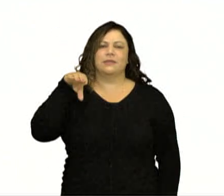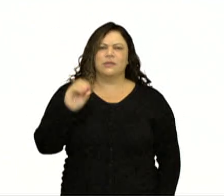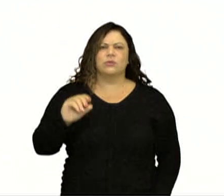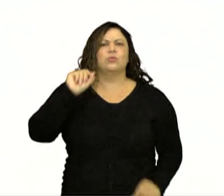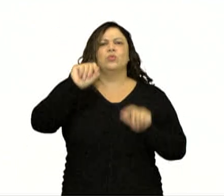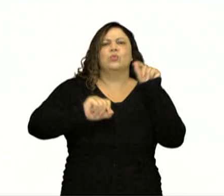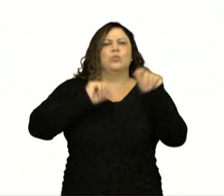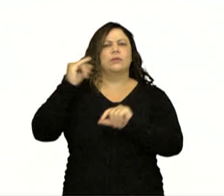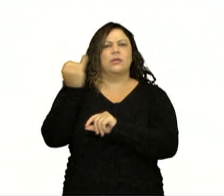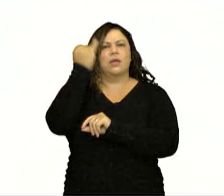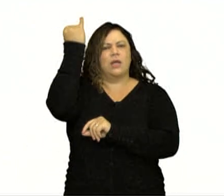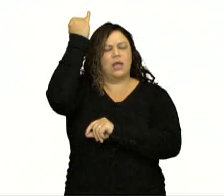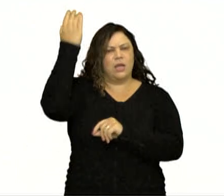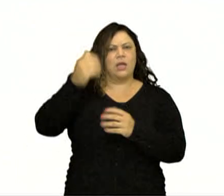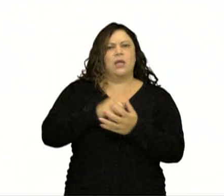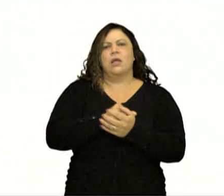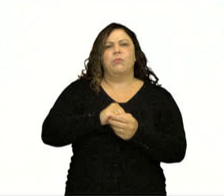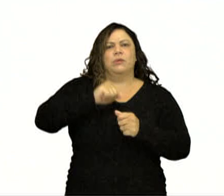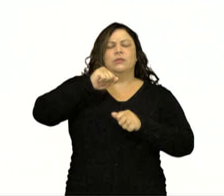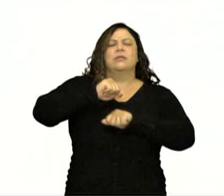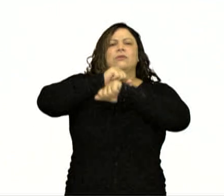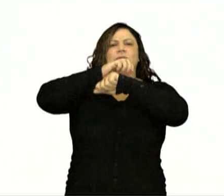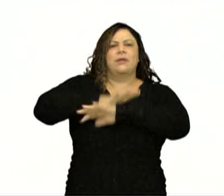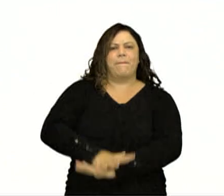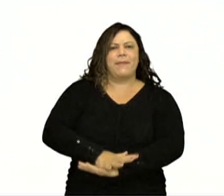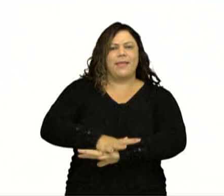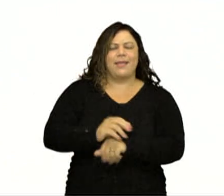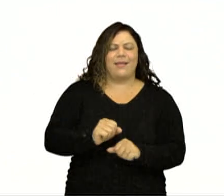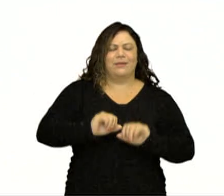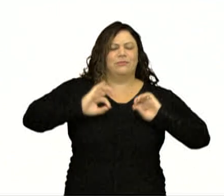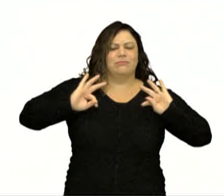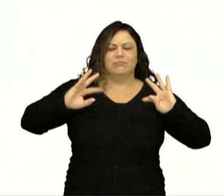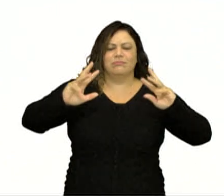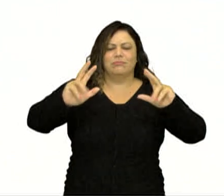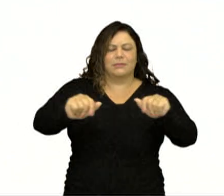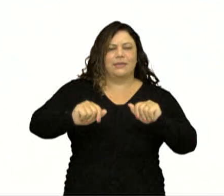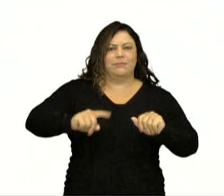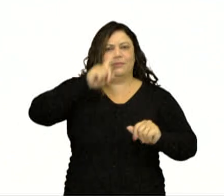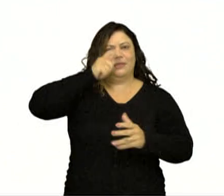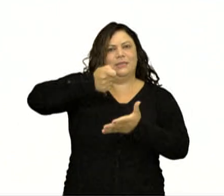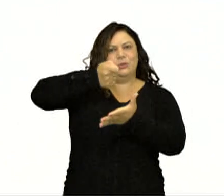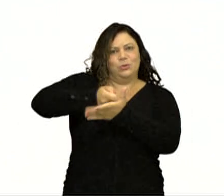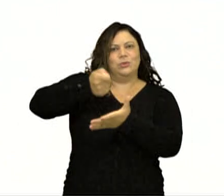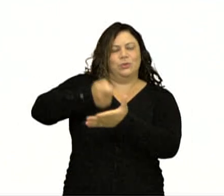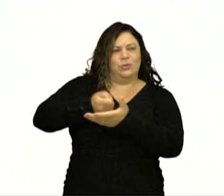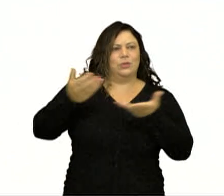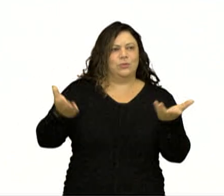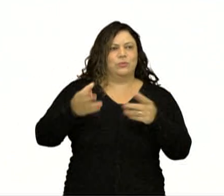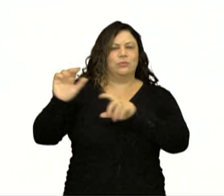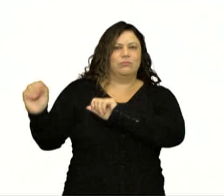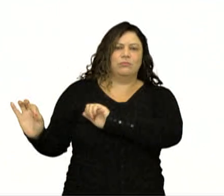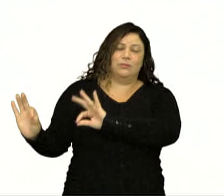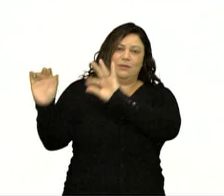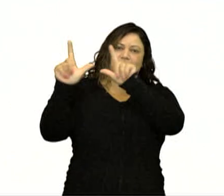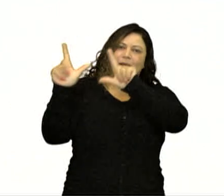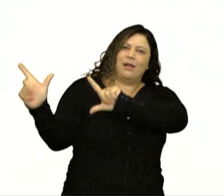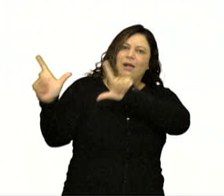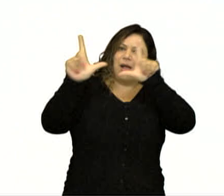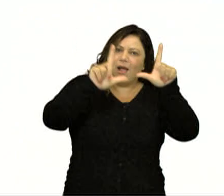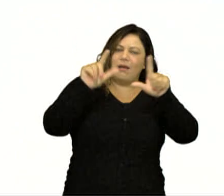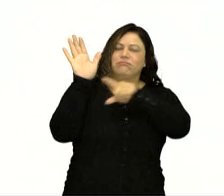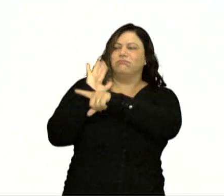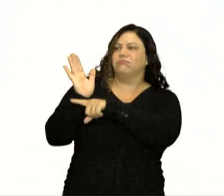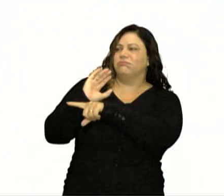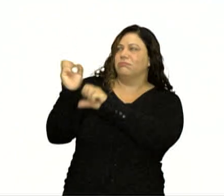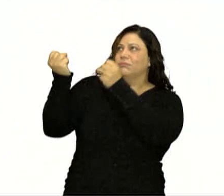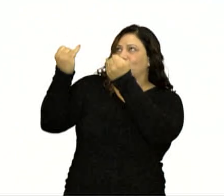da mídia em massa para uma ditadura totalitária? Essa cena que eu trago para vocês é de um filme da Leni